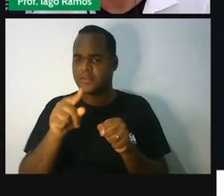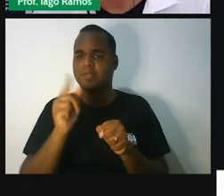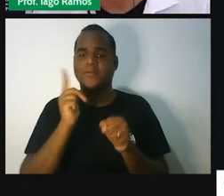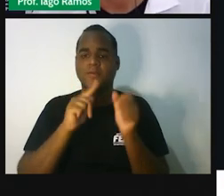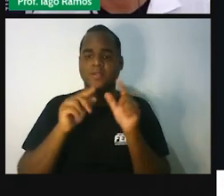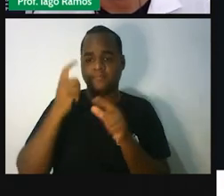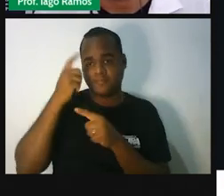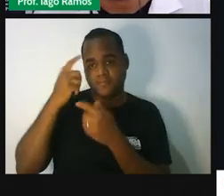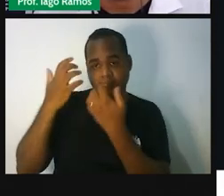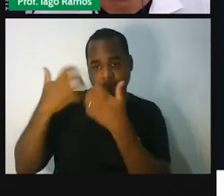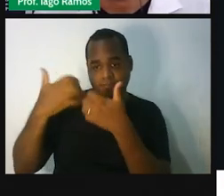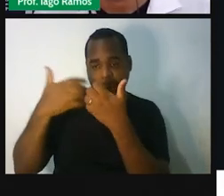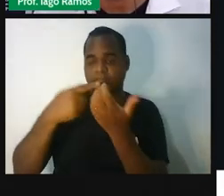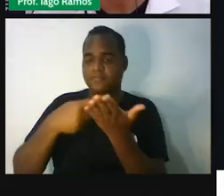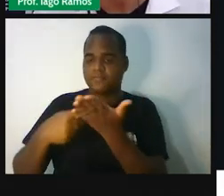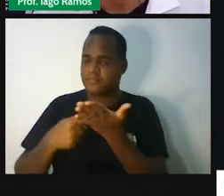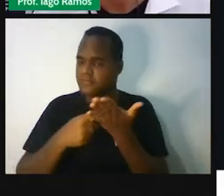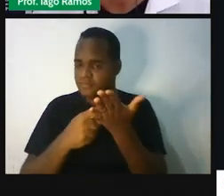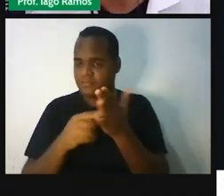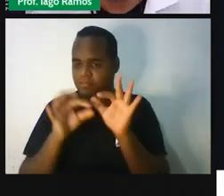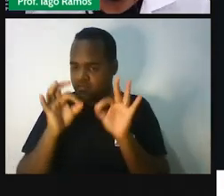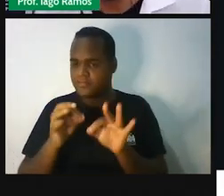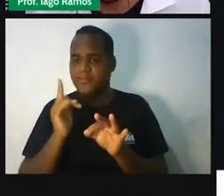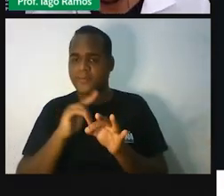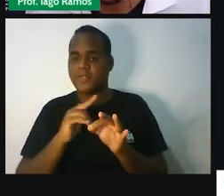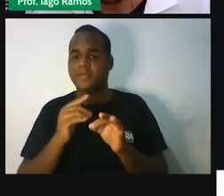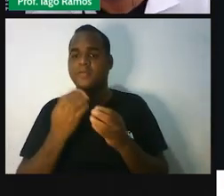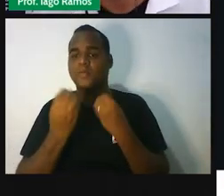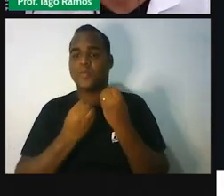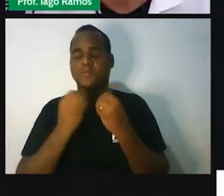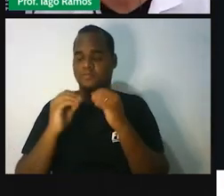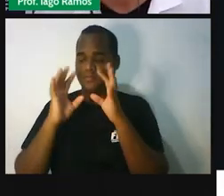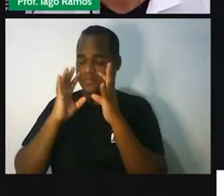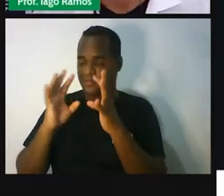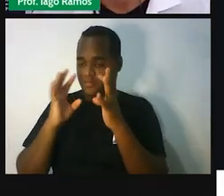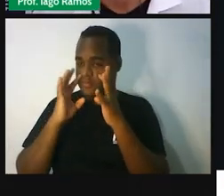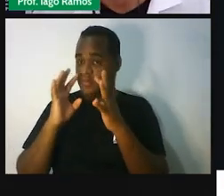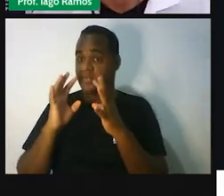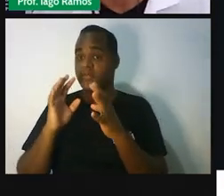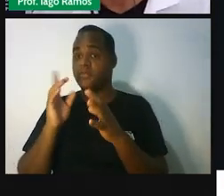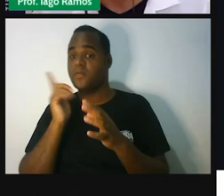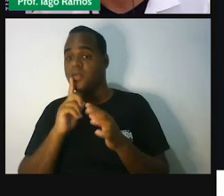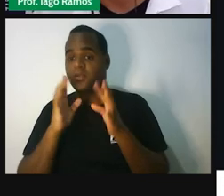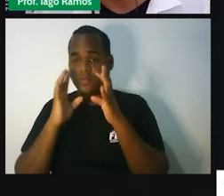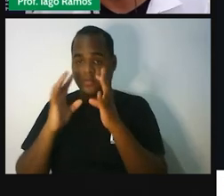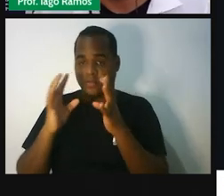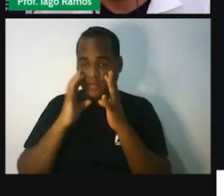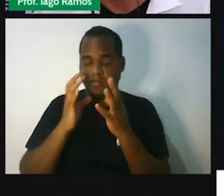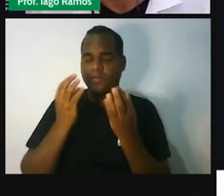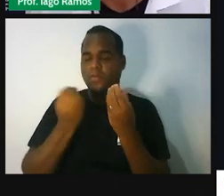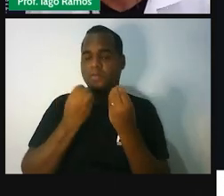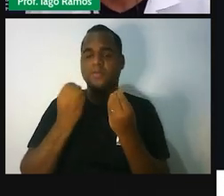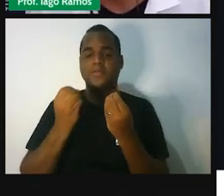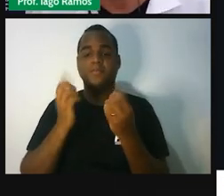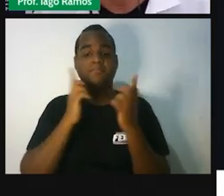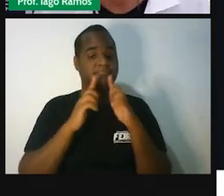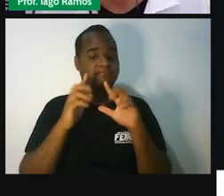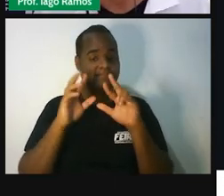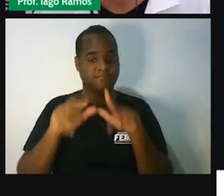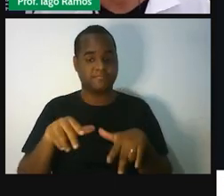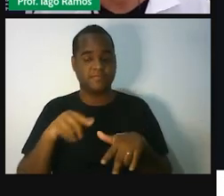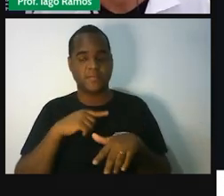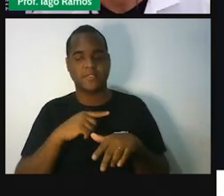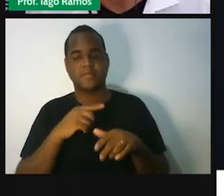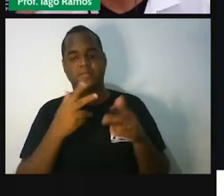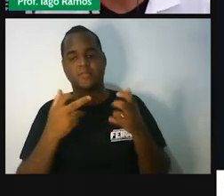usar o raciocínio combinatório, tá? Esteja atento, esteja atenta para conseguir perceber situações à